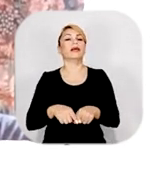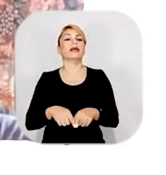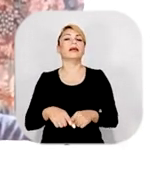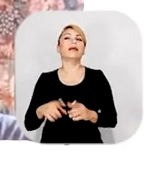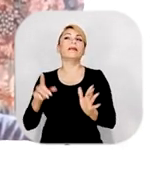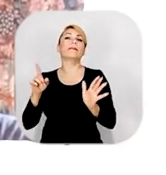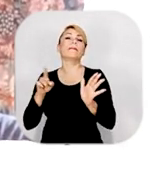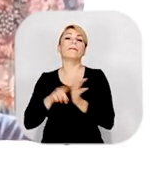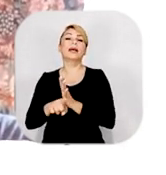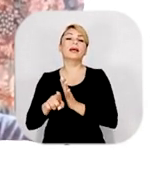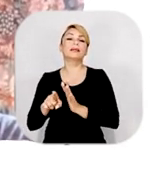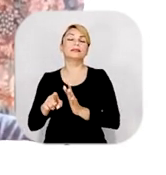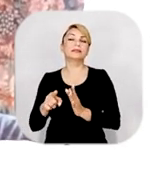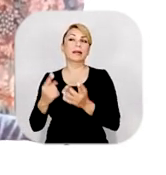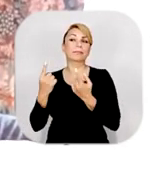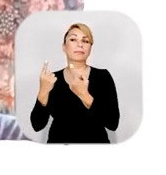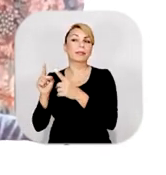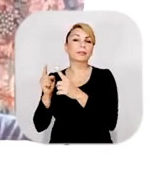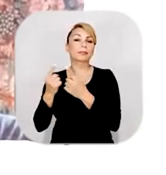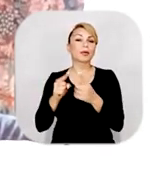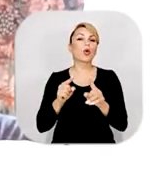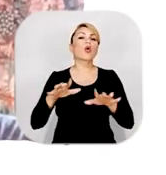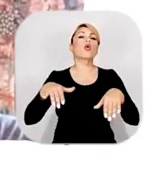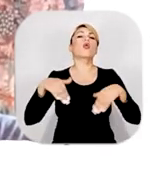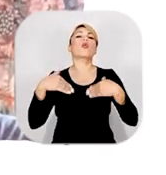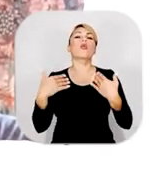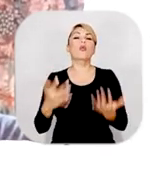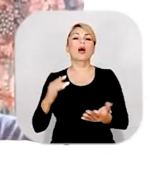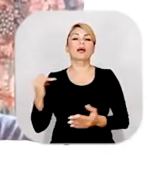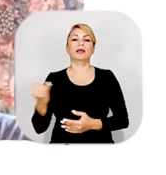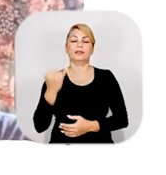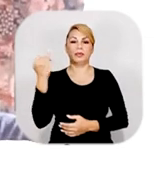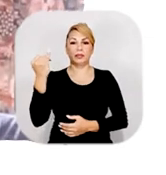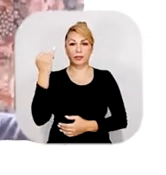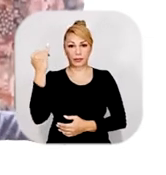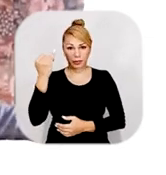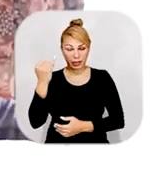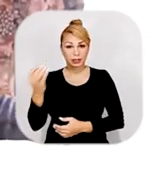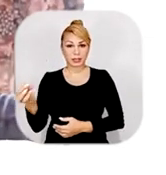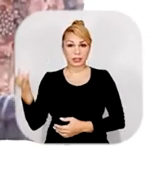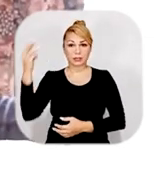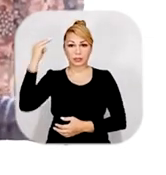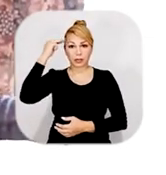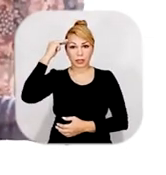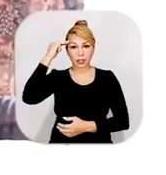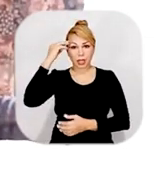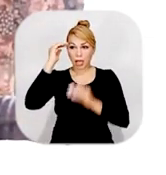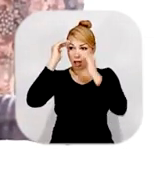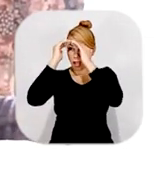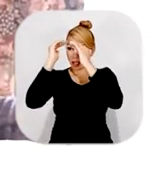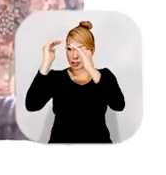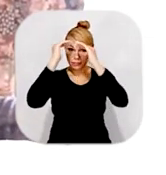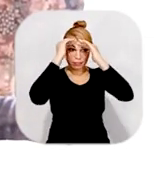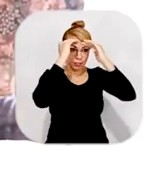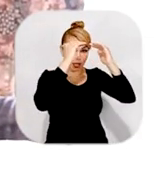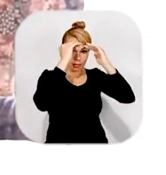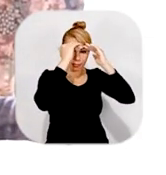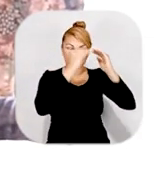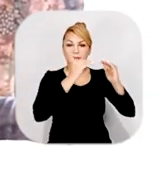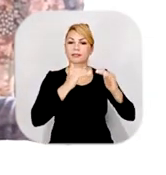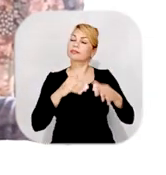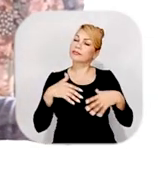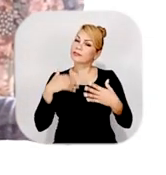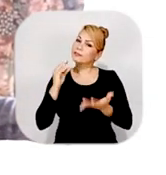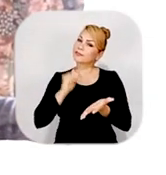a importância da memória para a nossa concepção mesmo do respeito do outro, porque falta esse respeito